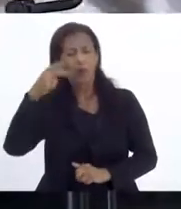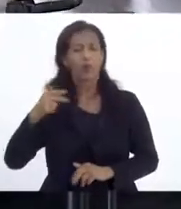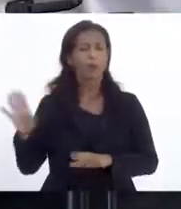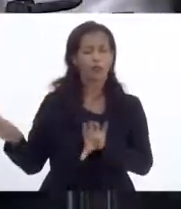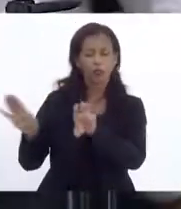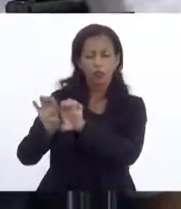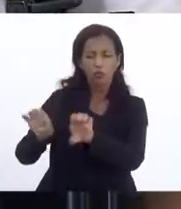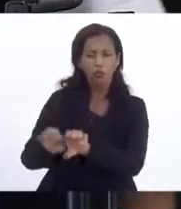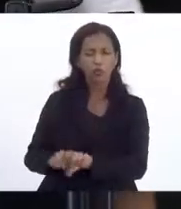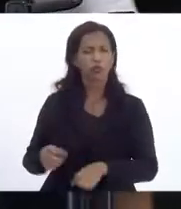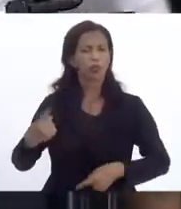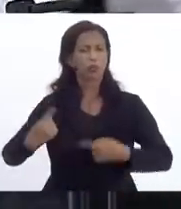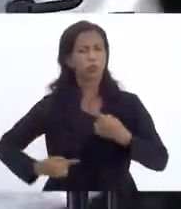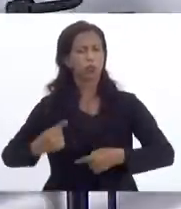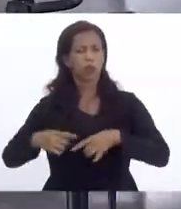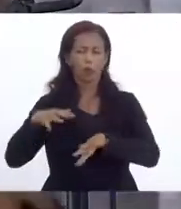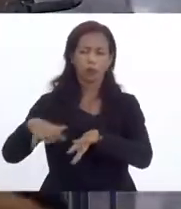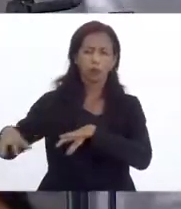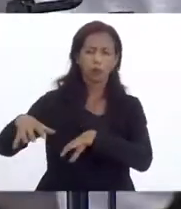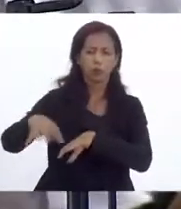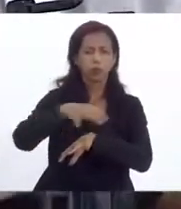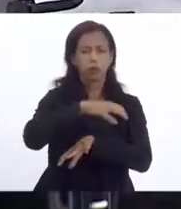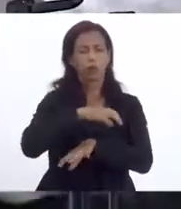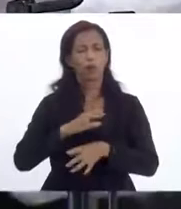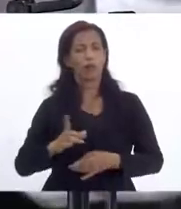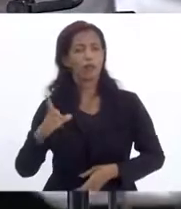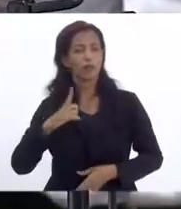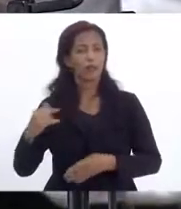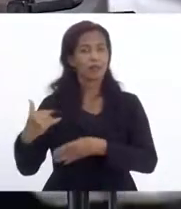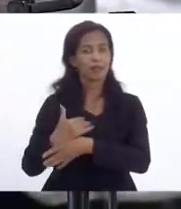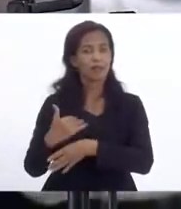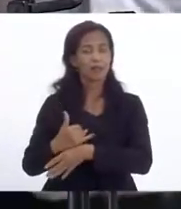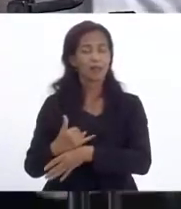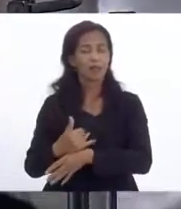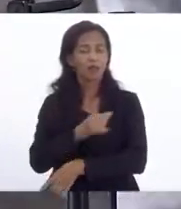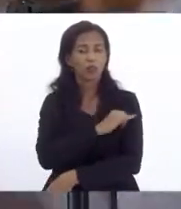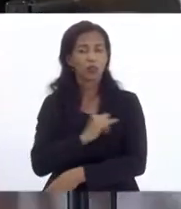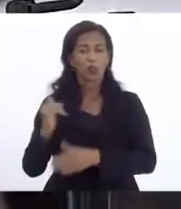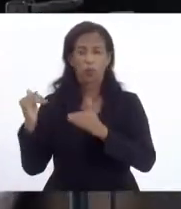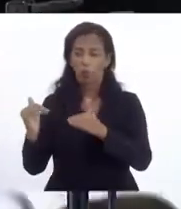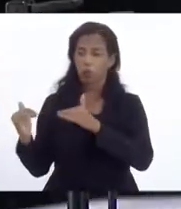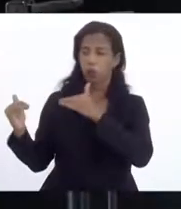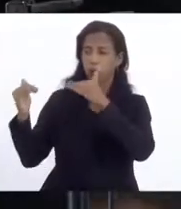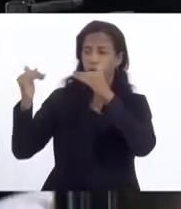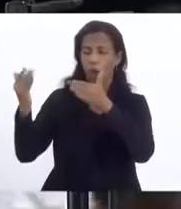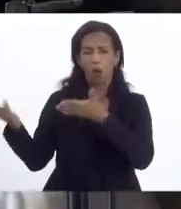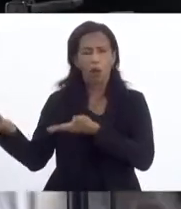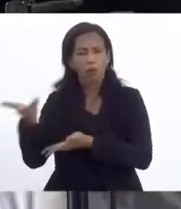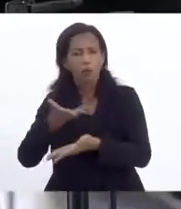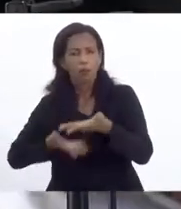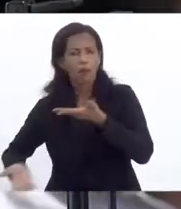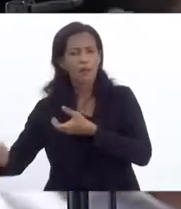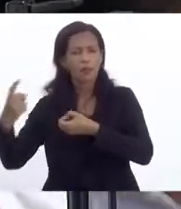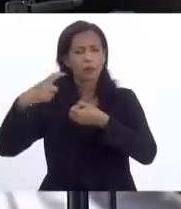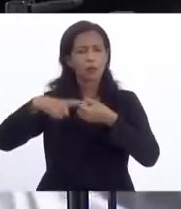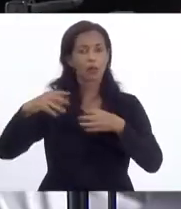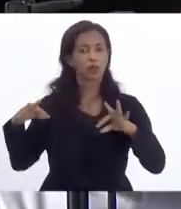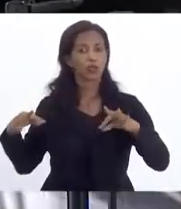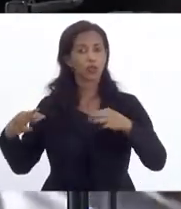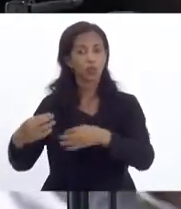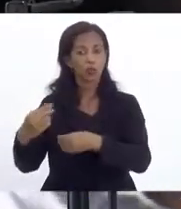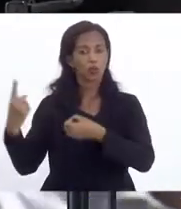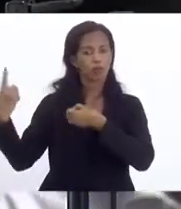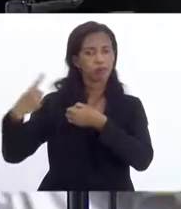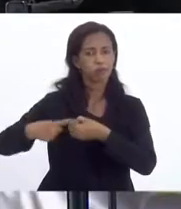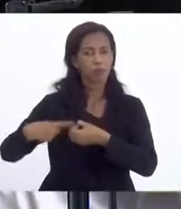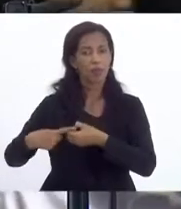estrutura produtiva nas diversas regiões do Estado, ter a cidade do Rio de Janeiro como hub, como parceira de todas as regiões, e